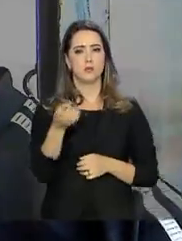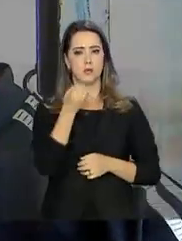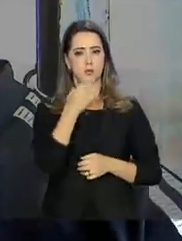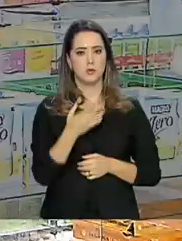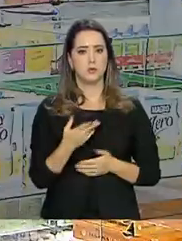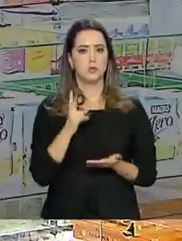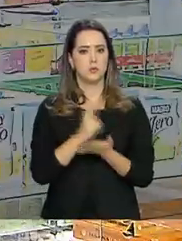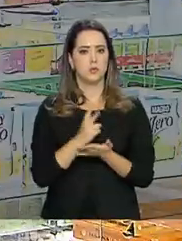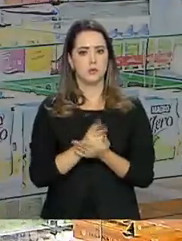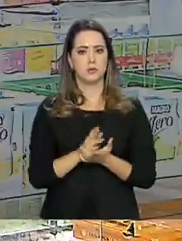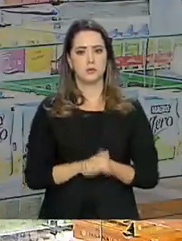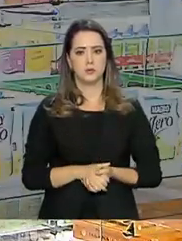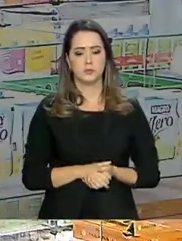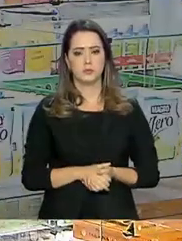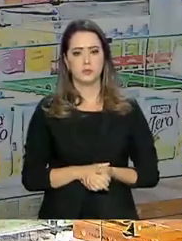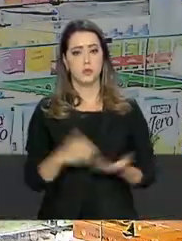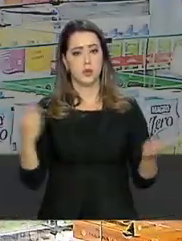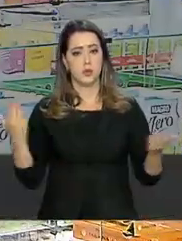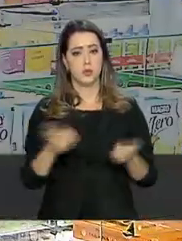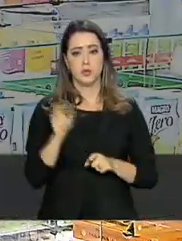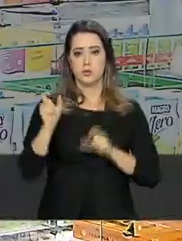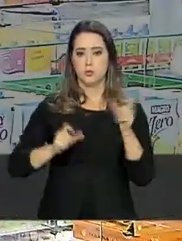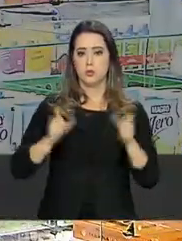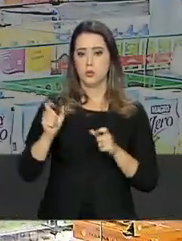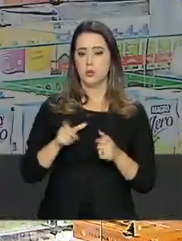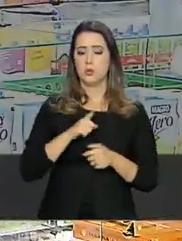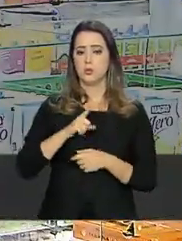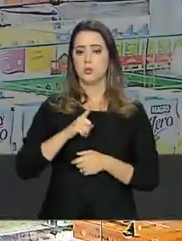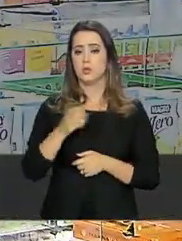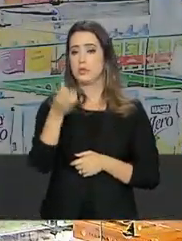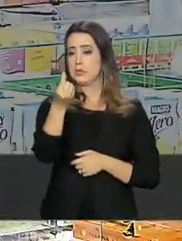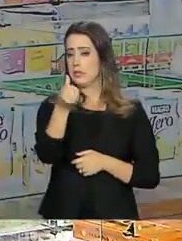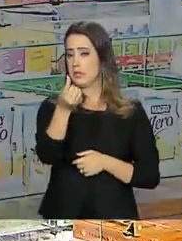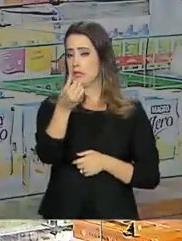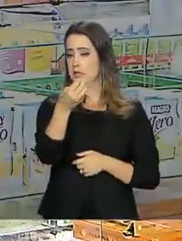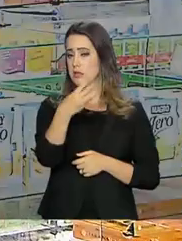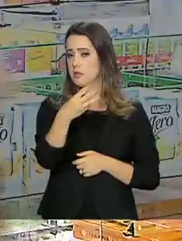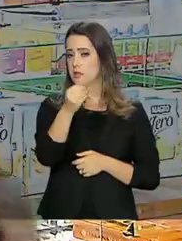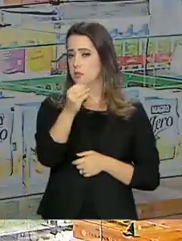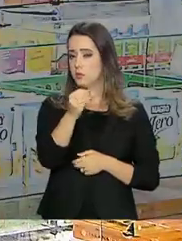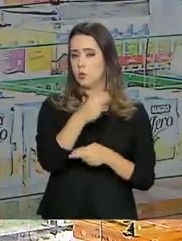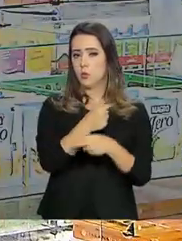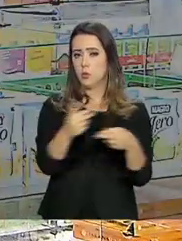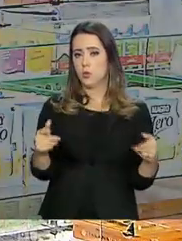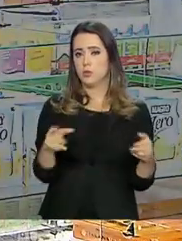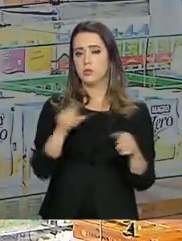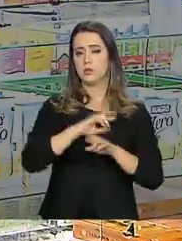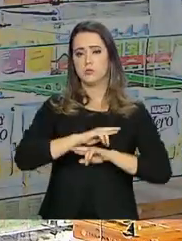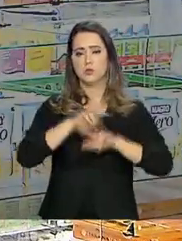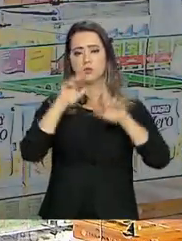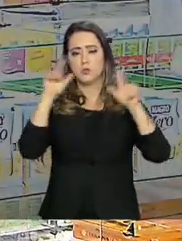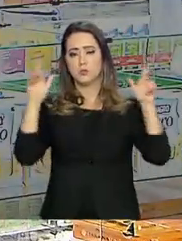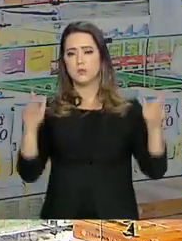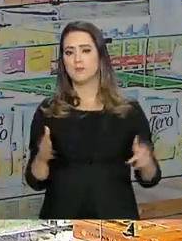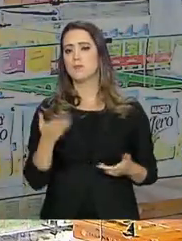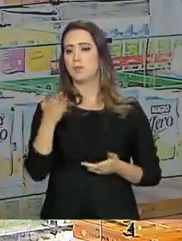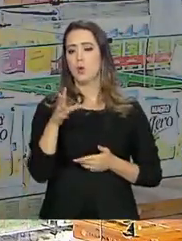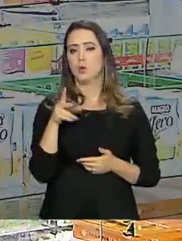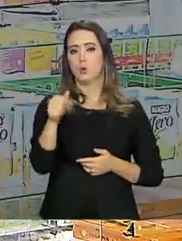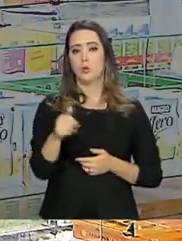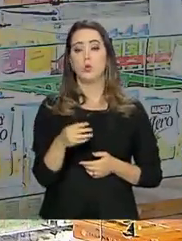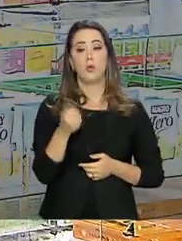fórmula mesmo atualmente o consumidor brasileiro conta com seis mil e 300 produtos diferentes no mercado e deste total